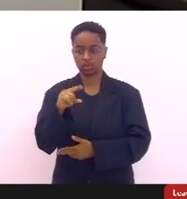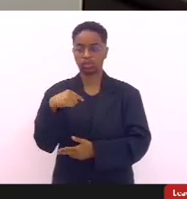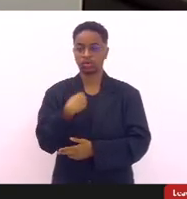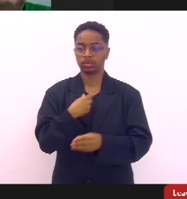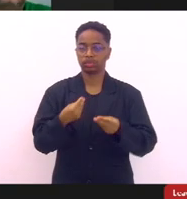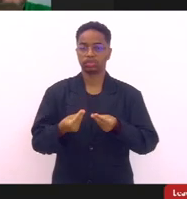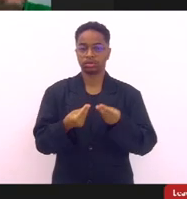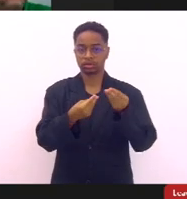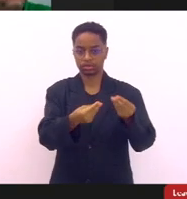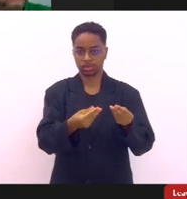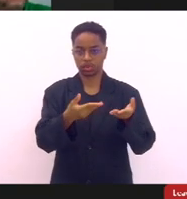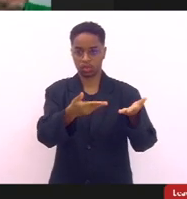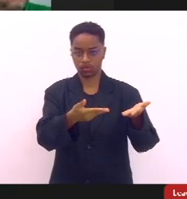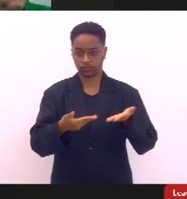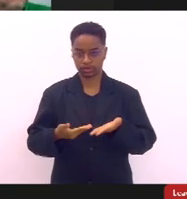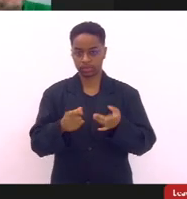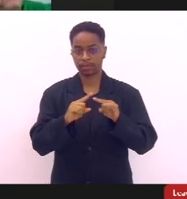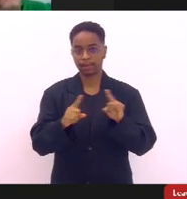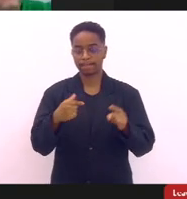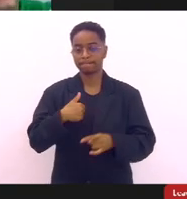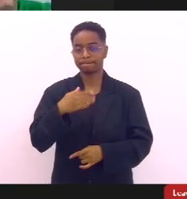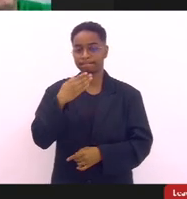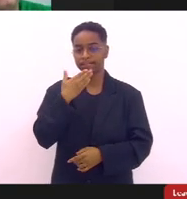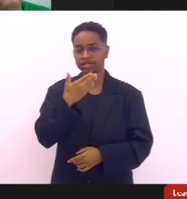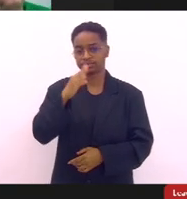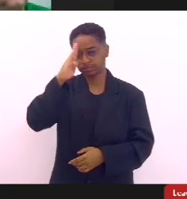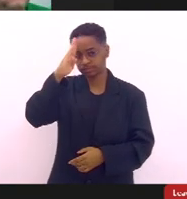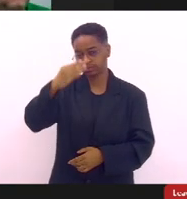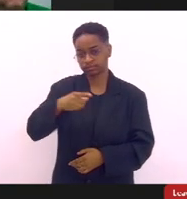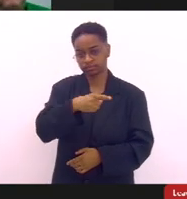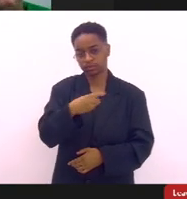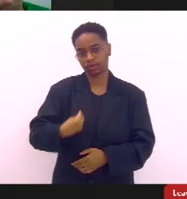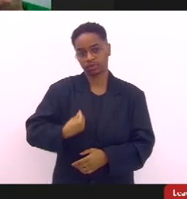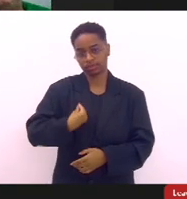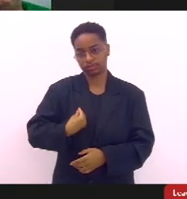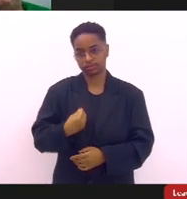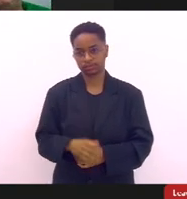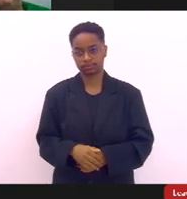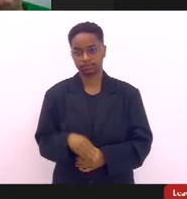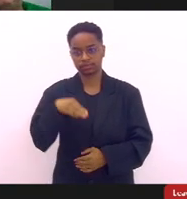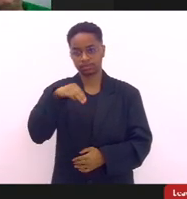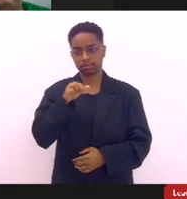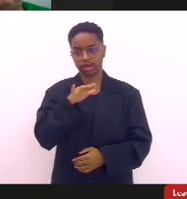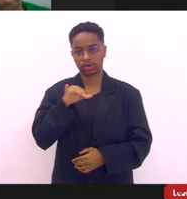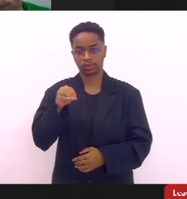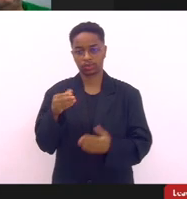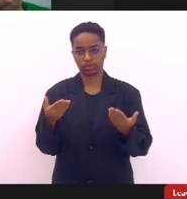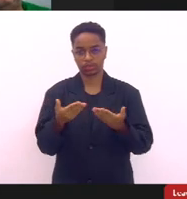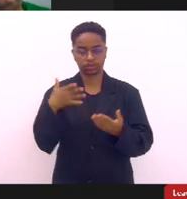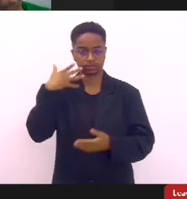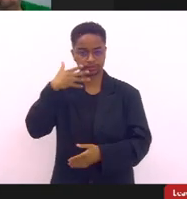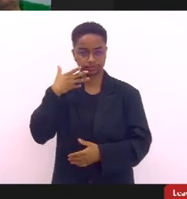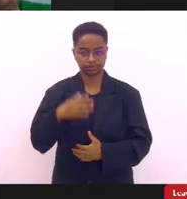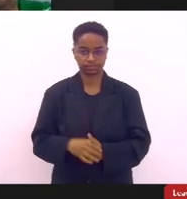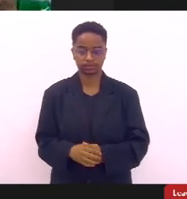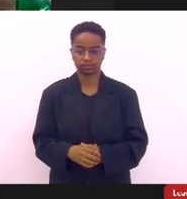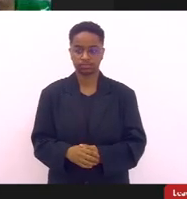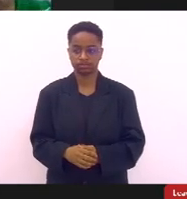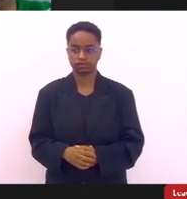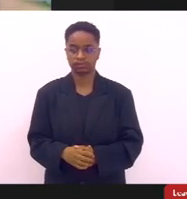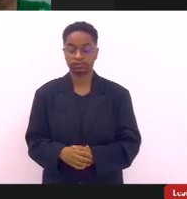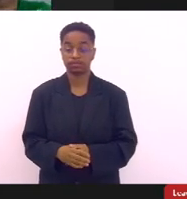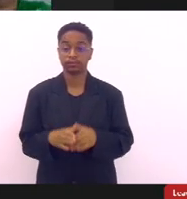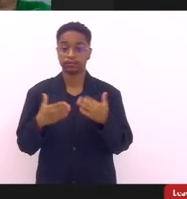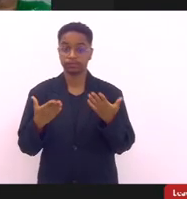nosso convite, mas sua presença é fundamental. Doutor Mário Sérgio, por favor.